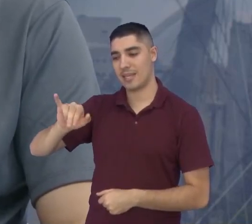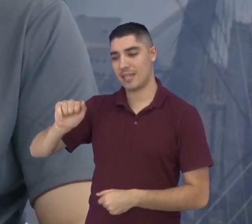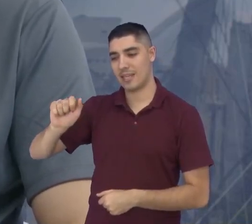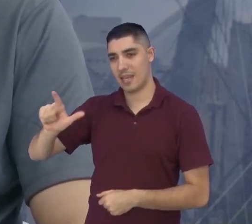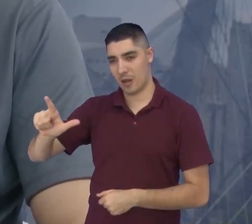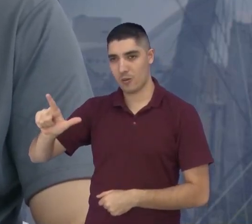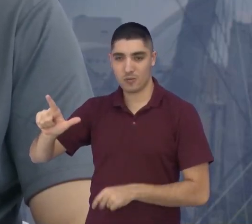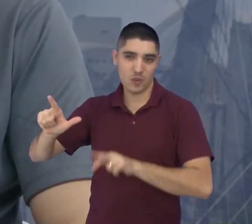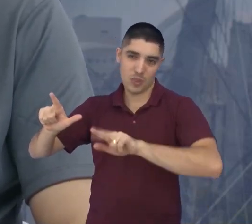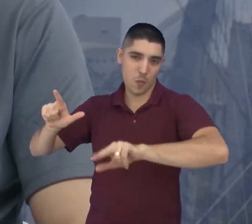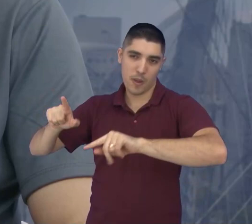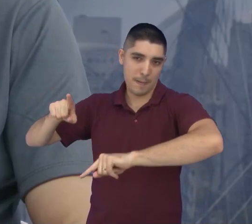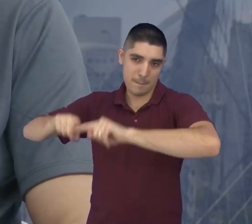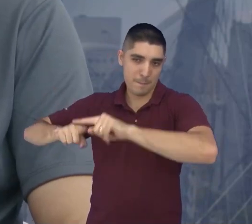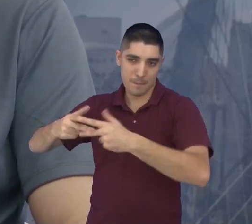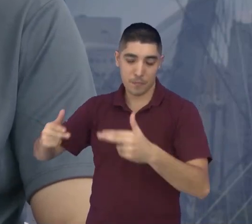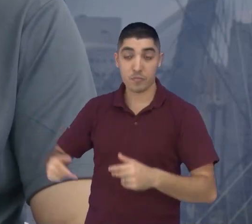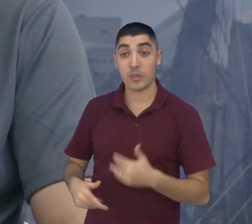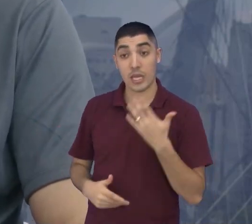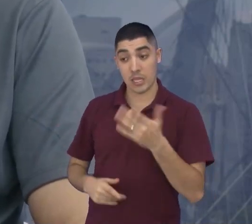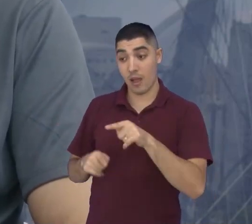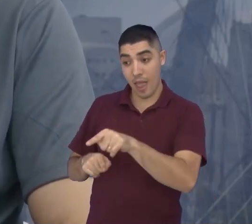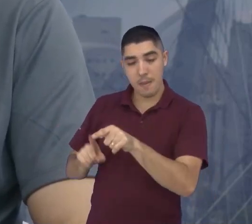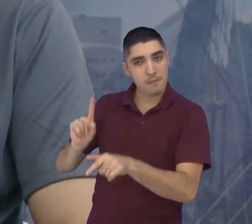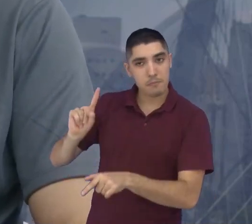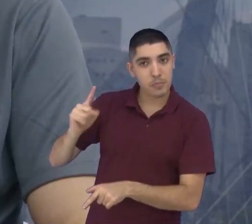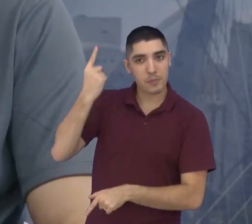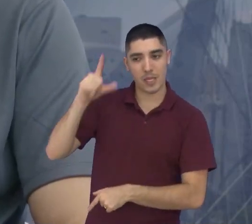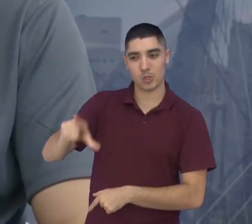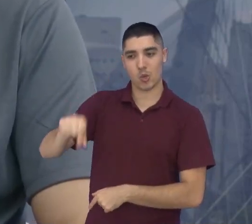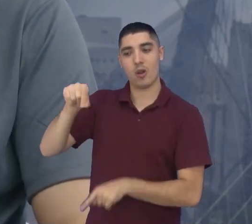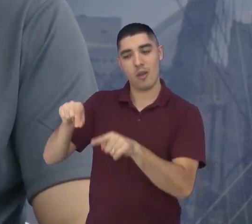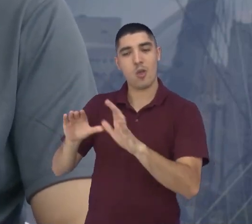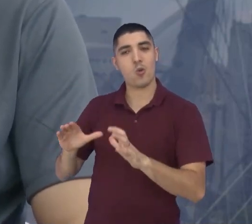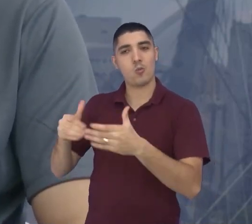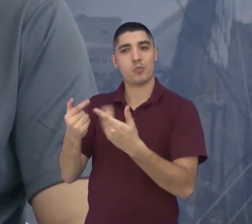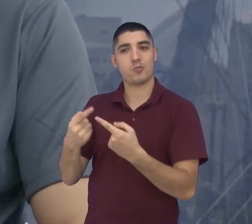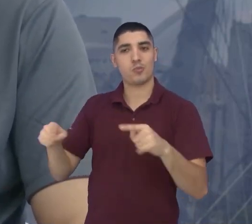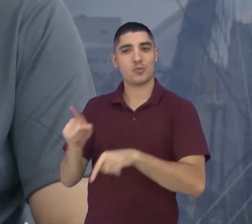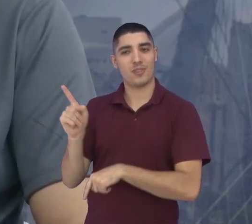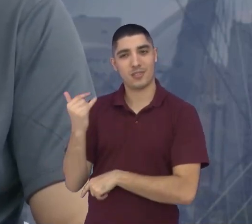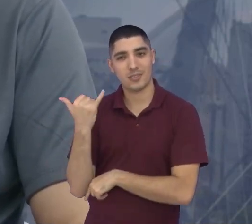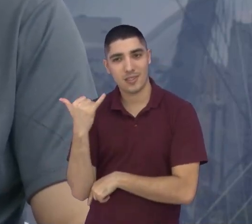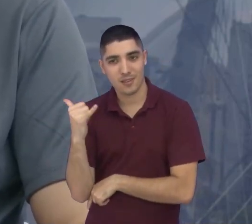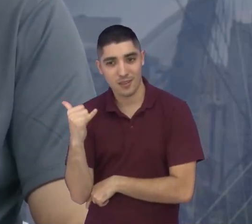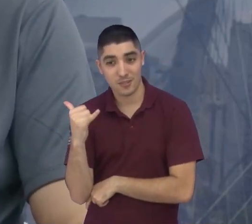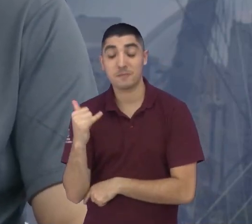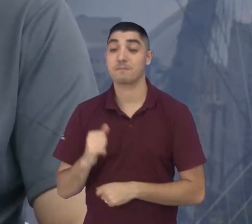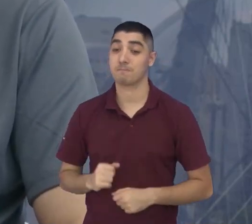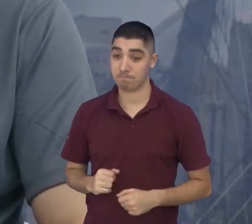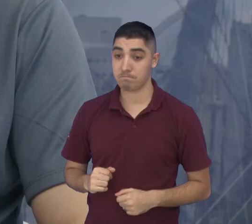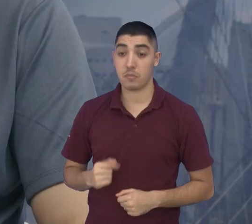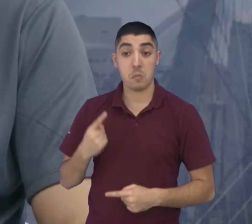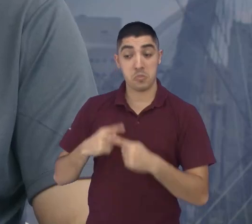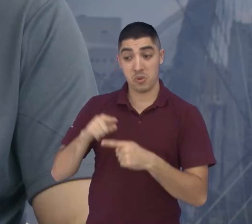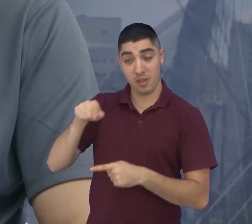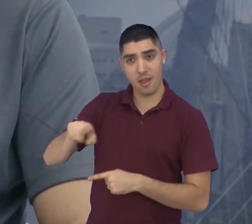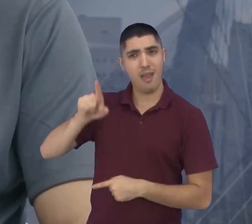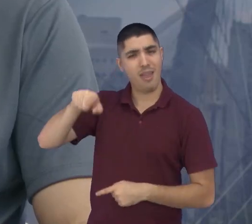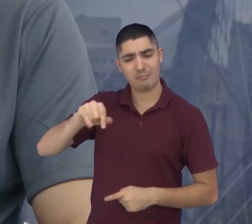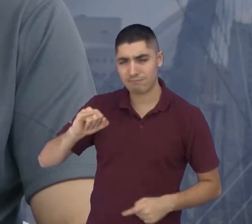foi escolhida para ser esse primeiro elemento a ser preservado como patrimônio imaterial, devido à sua